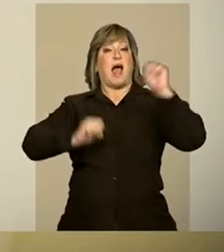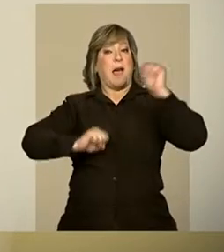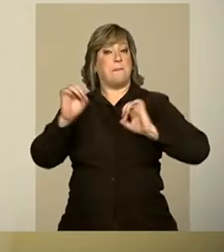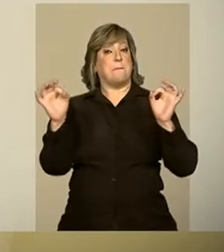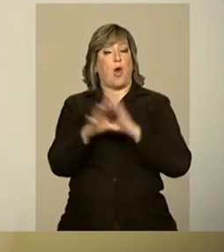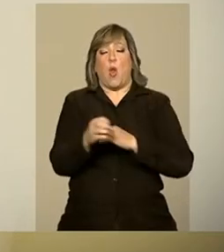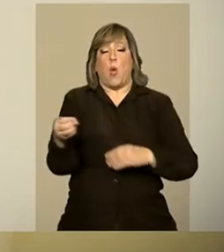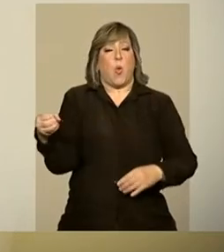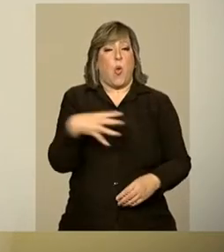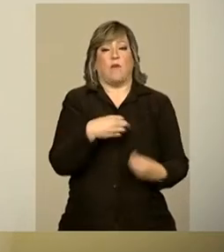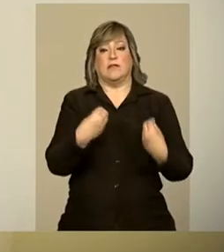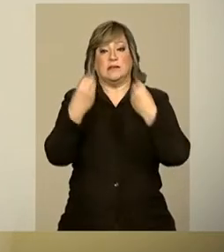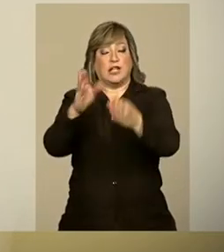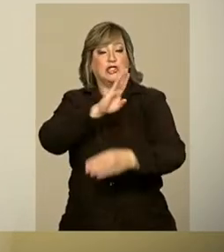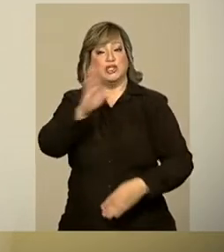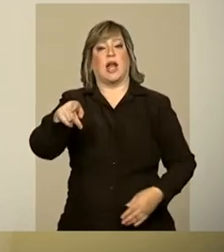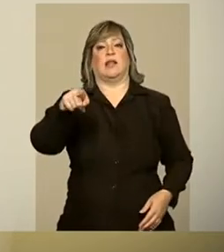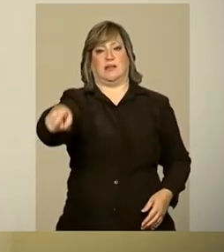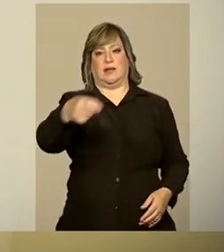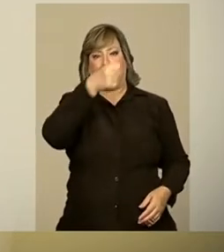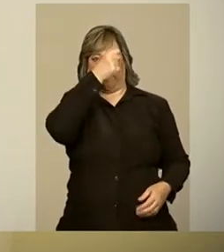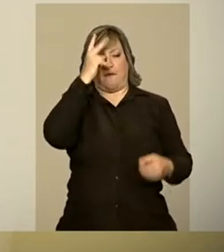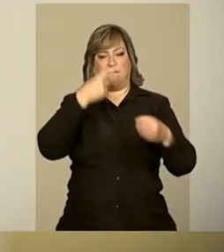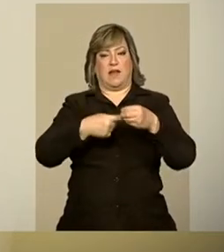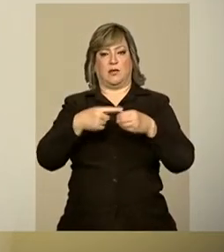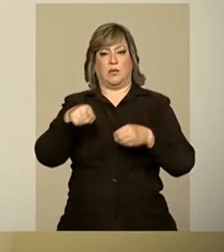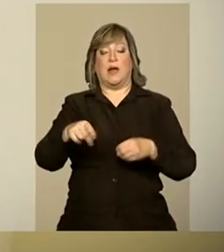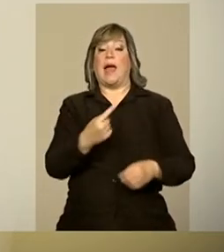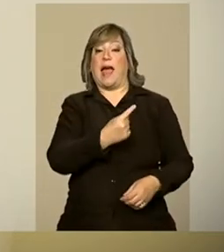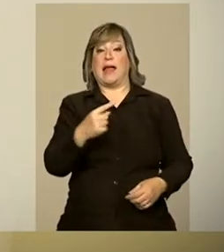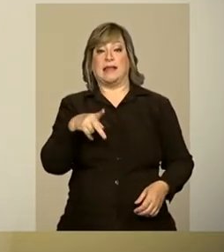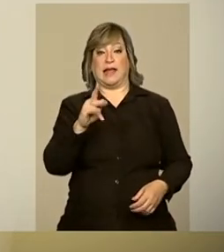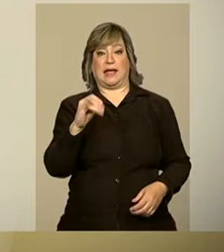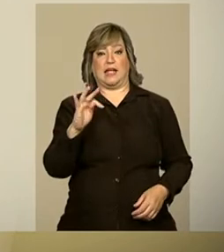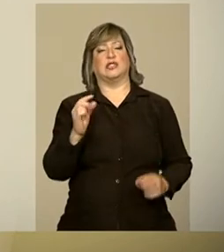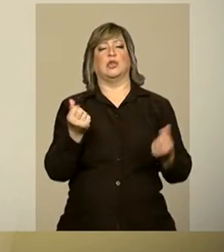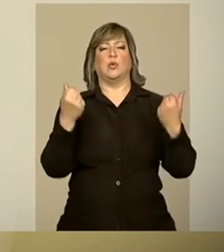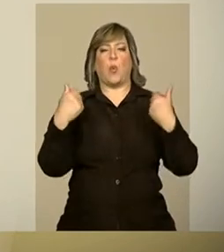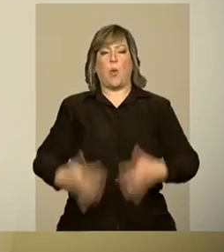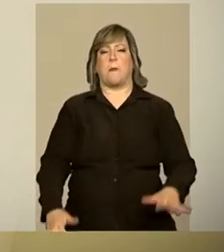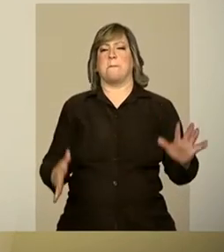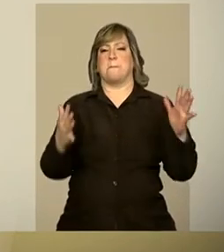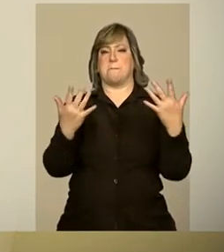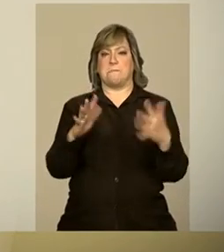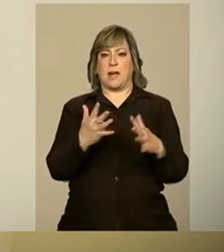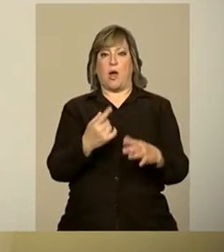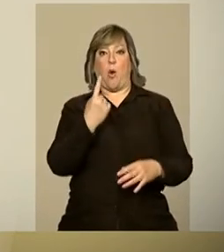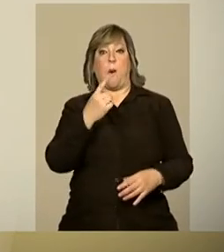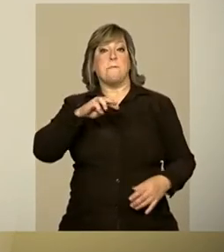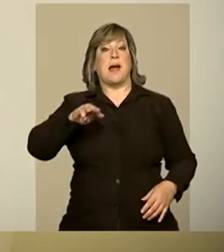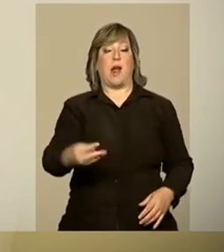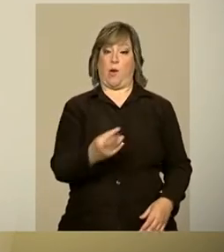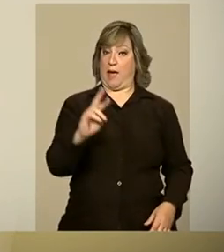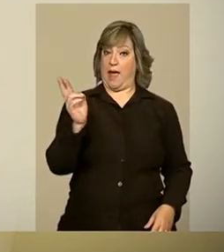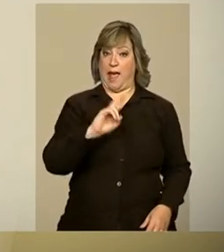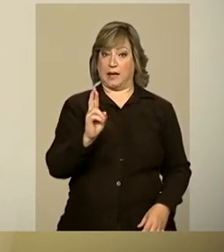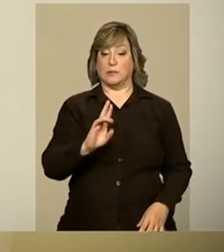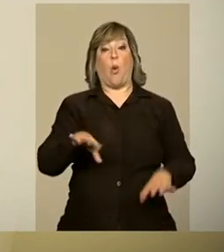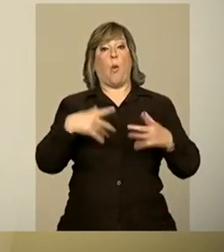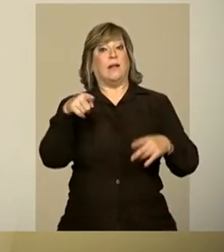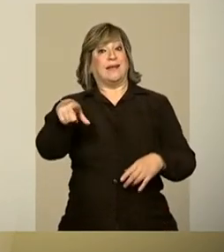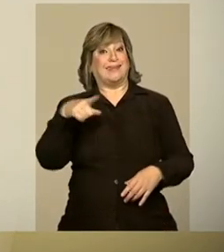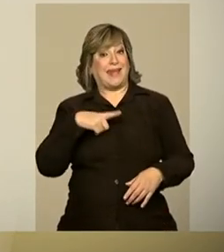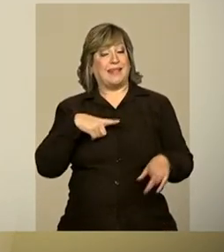fábrica direto para a prefeitura. Cada kit de máquina custa no mercado entre R$1.000.000, quando o kit